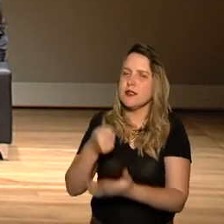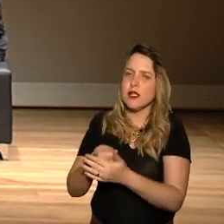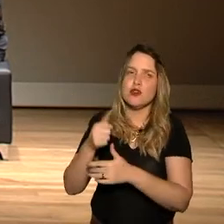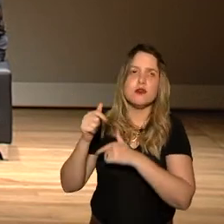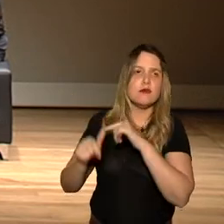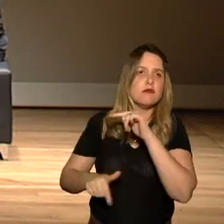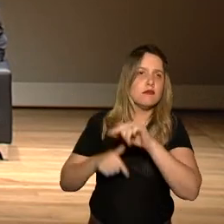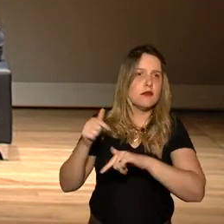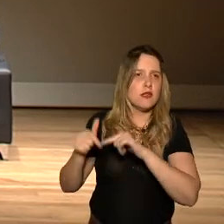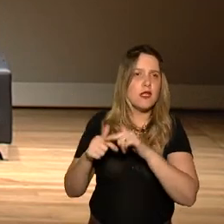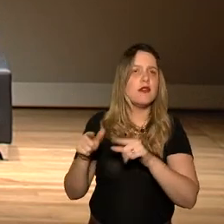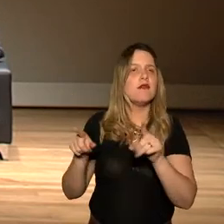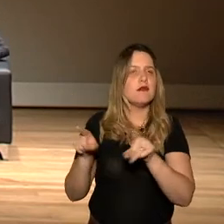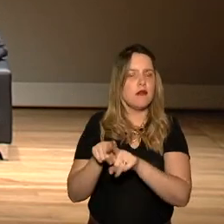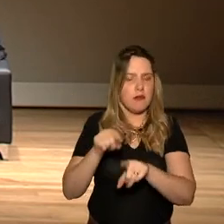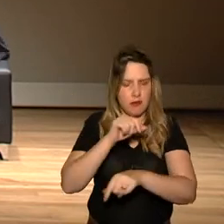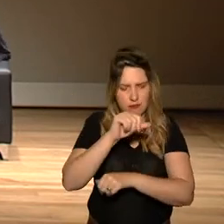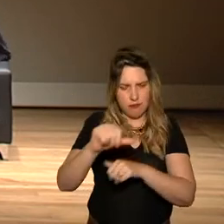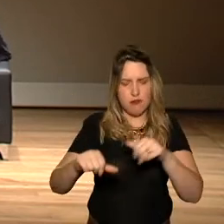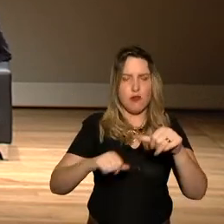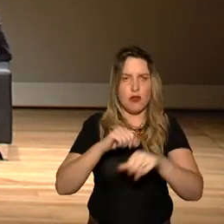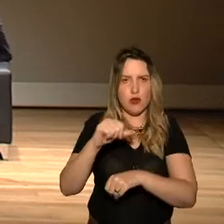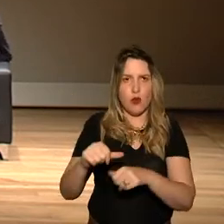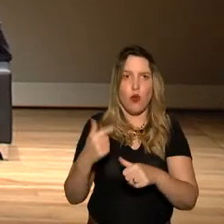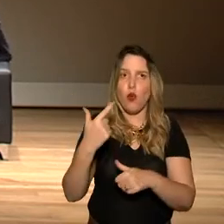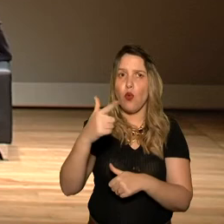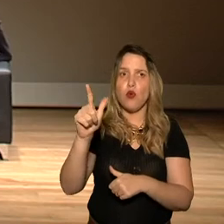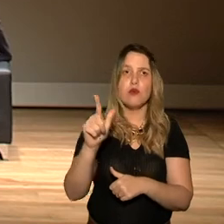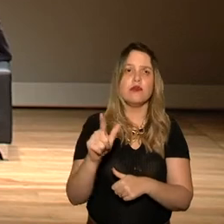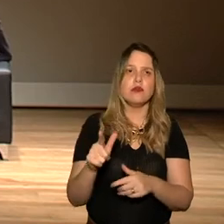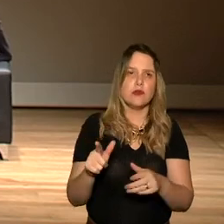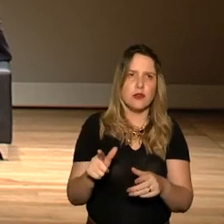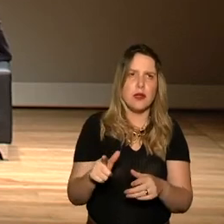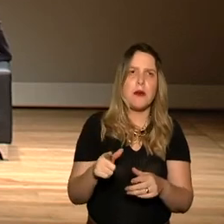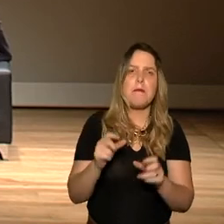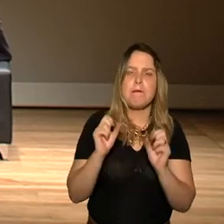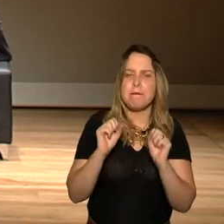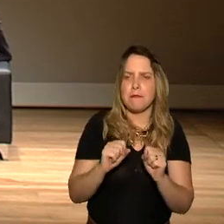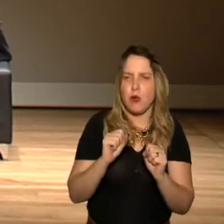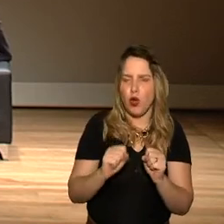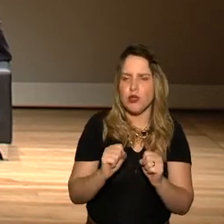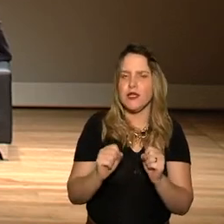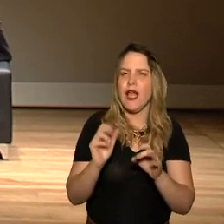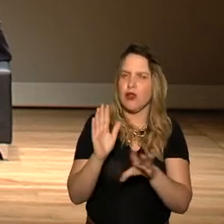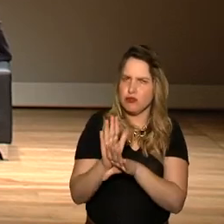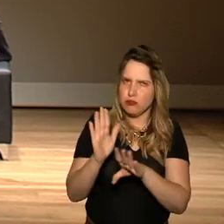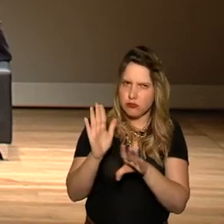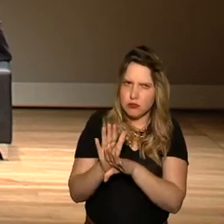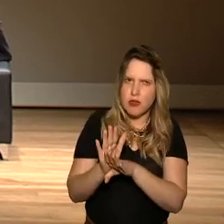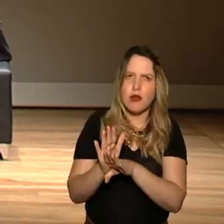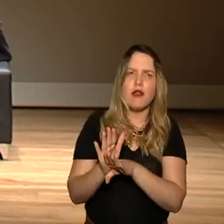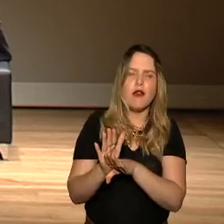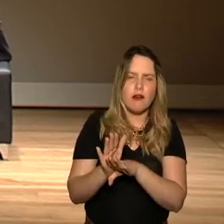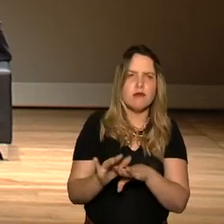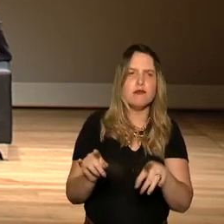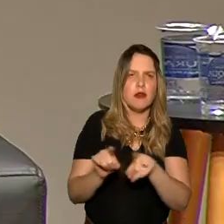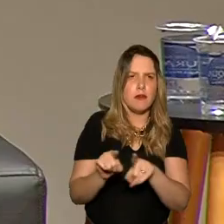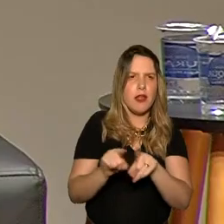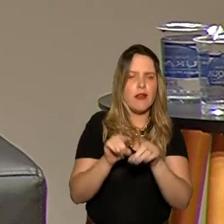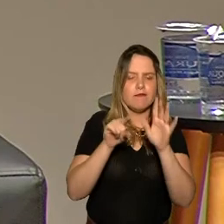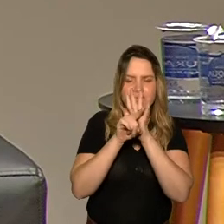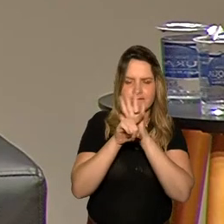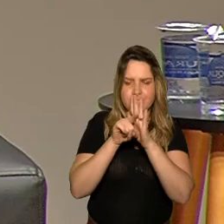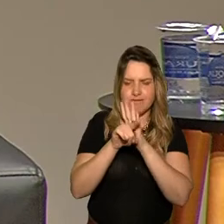inclusive com outras ênfases com outras práticas mas que podem colaborar para determinadas